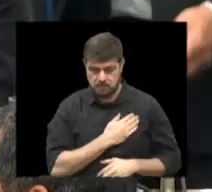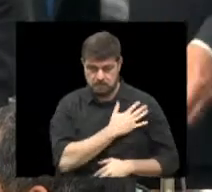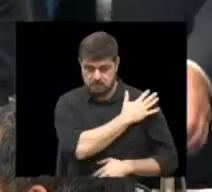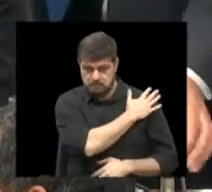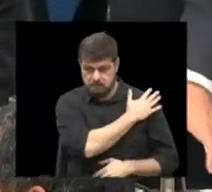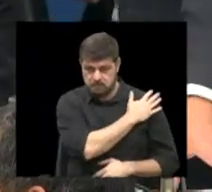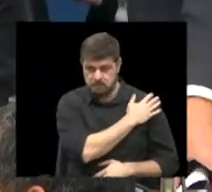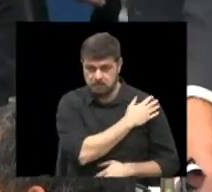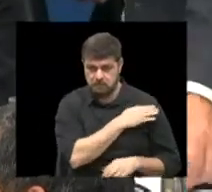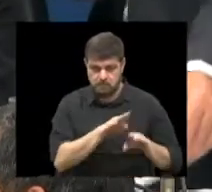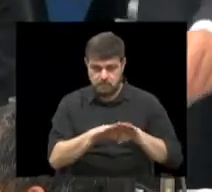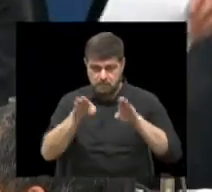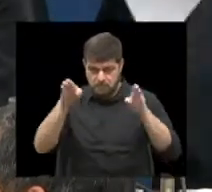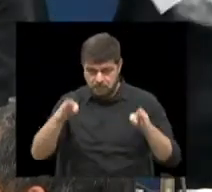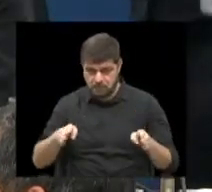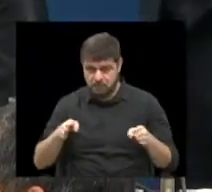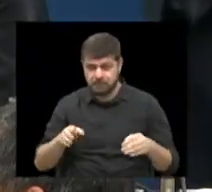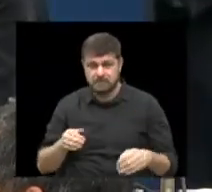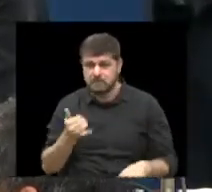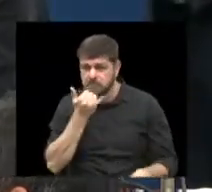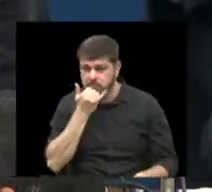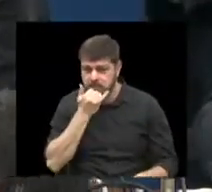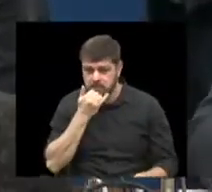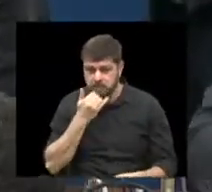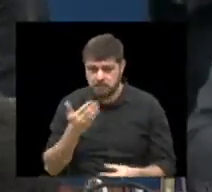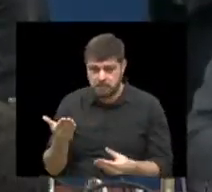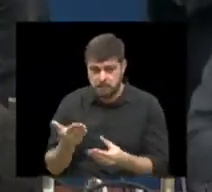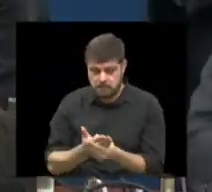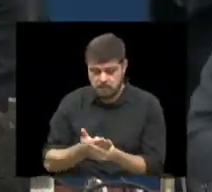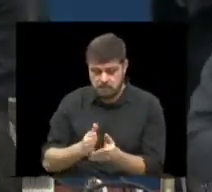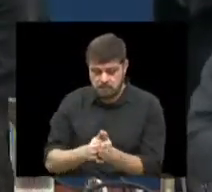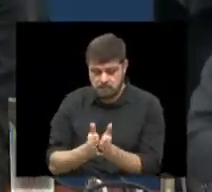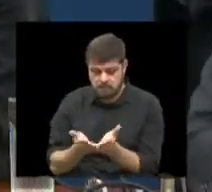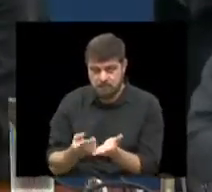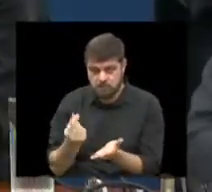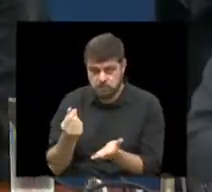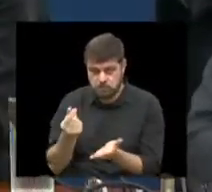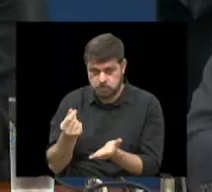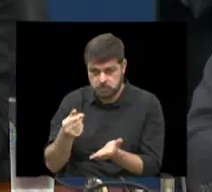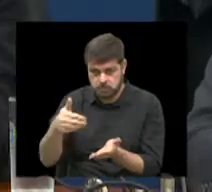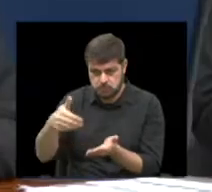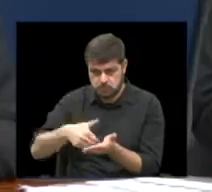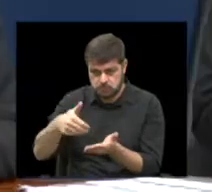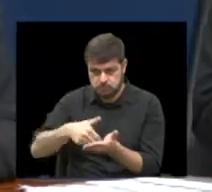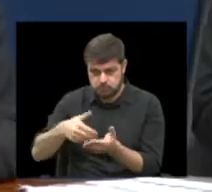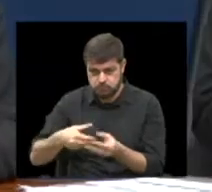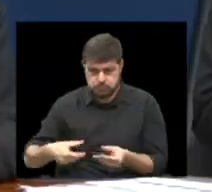uma carteira com documentos e dinheiro para ser devolvida à sua legítima dona.